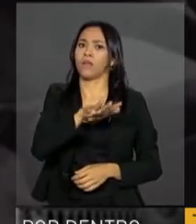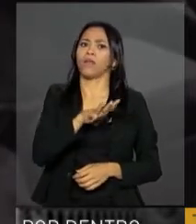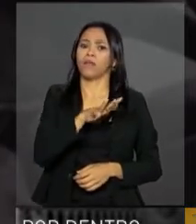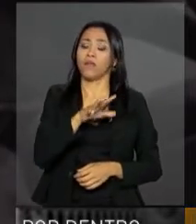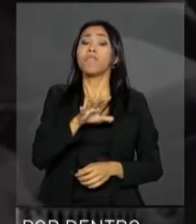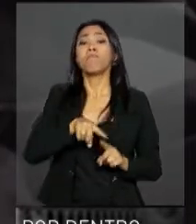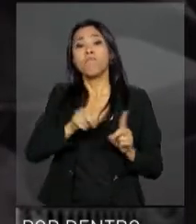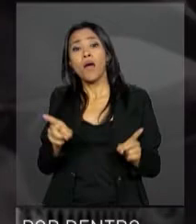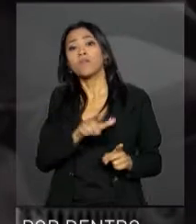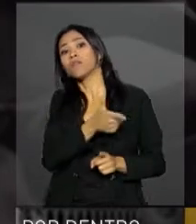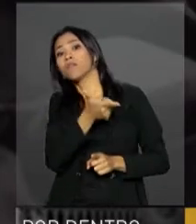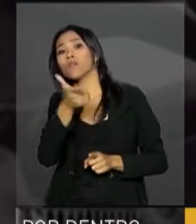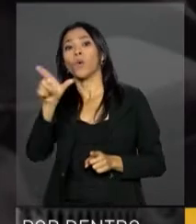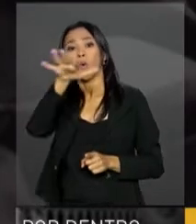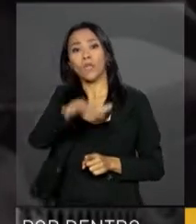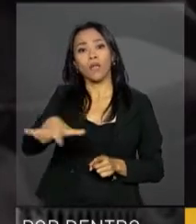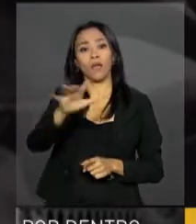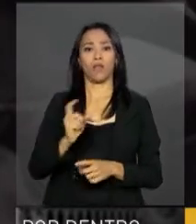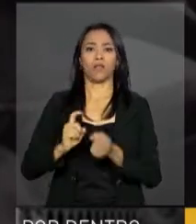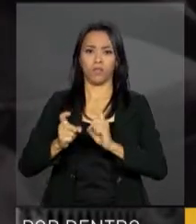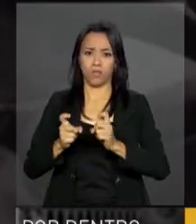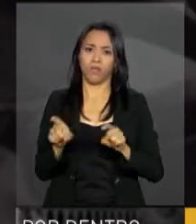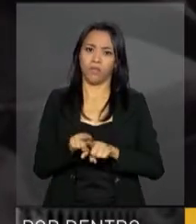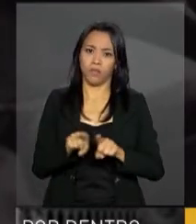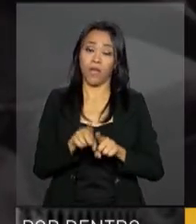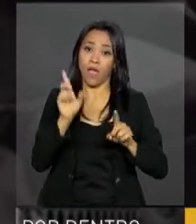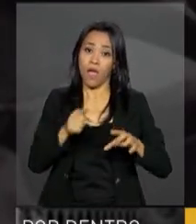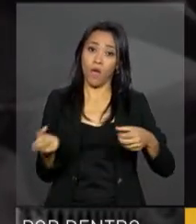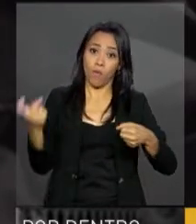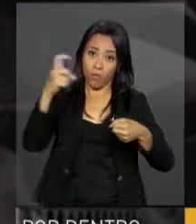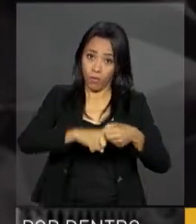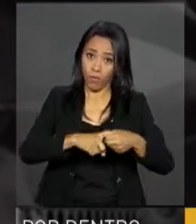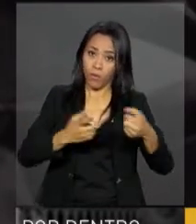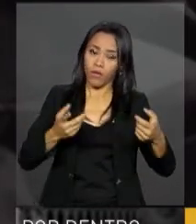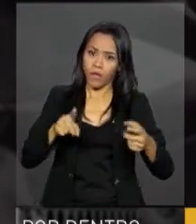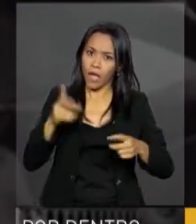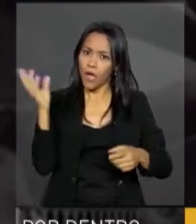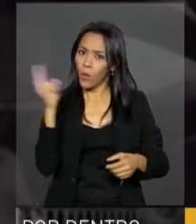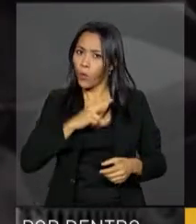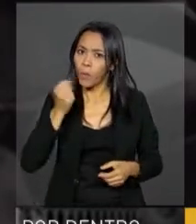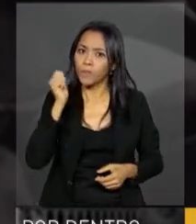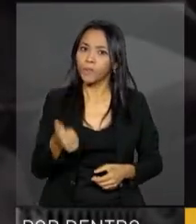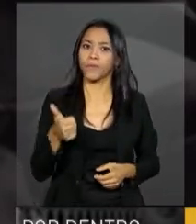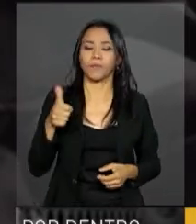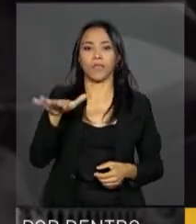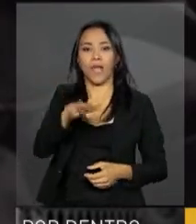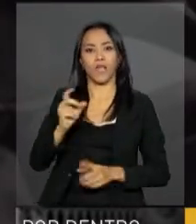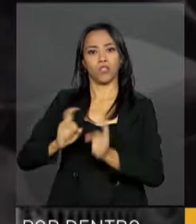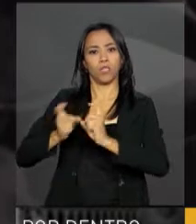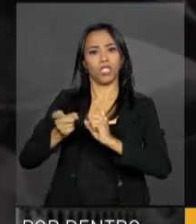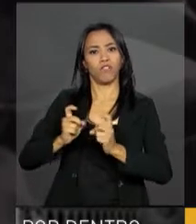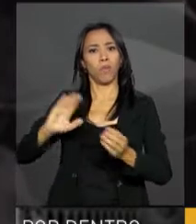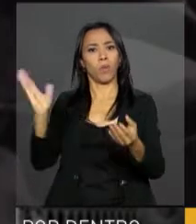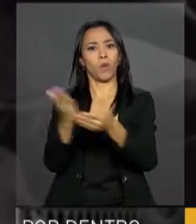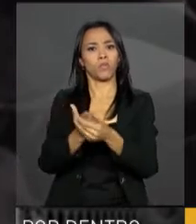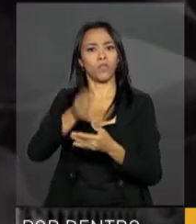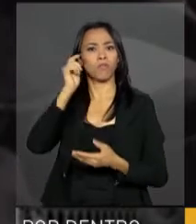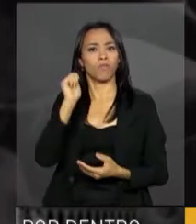bilaterais, mas também no âmbito administrativo. A cooperação no âmbito administrativo, ela é mais rápida, ela permite processos mais